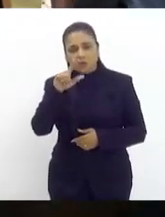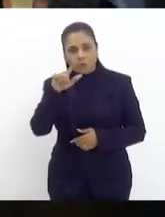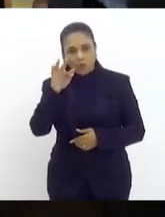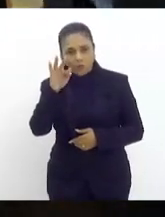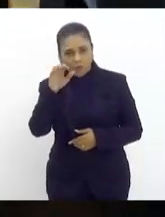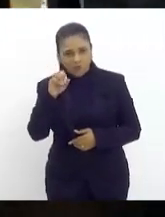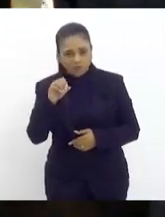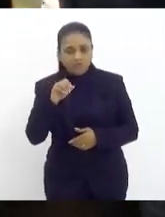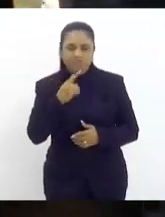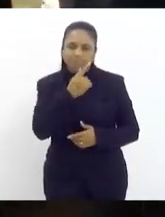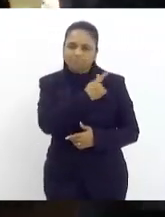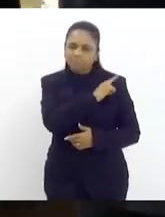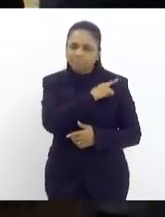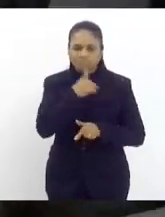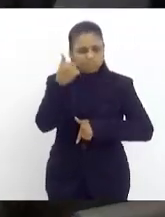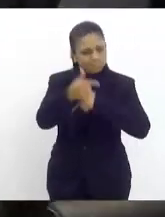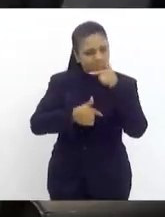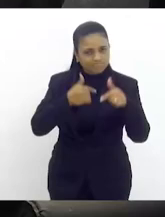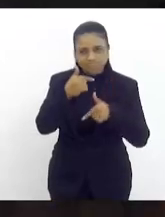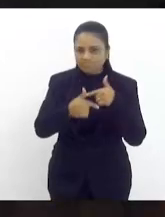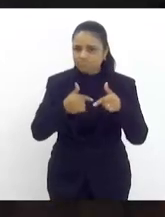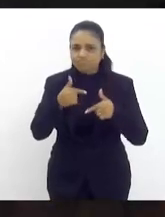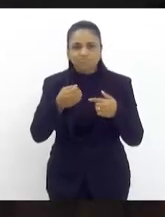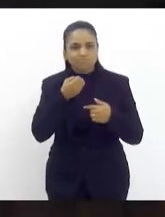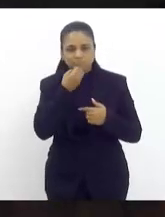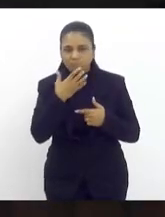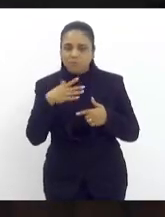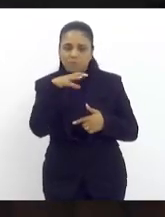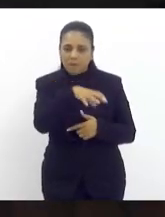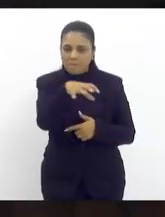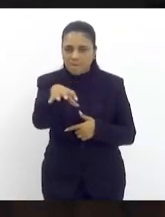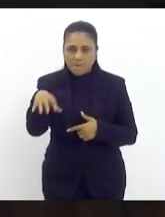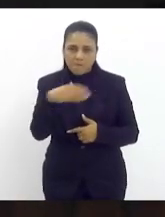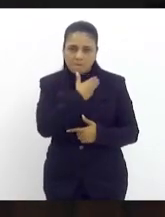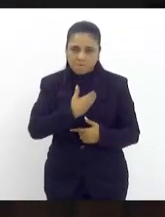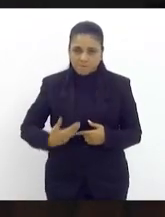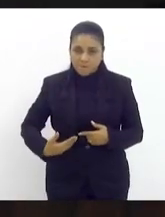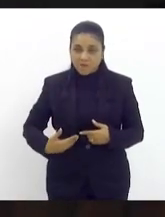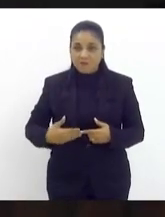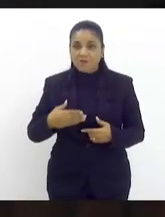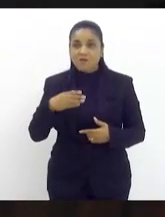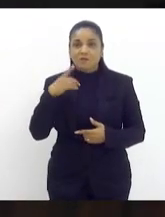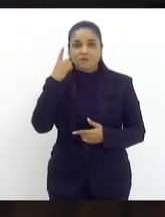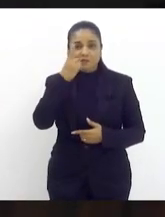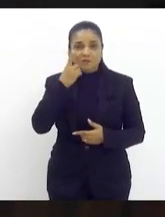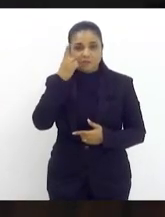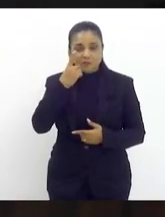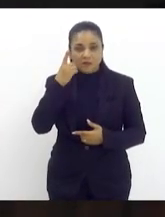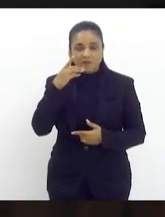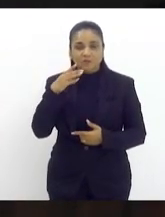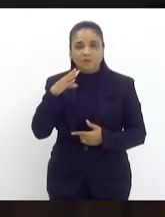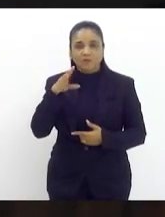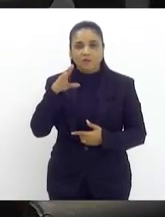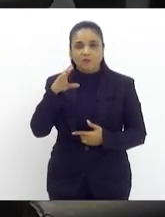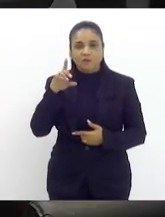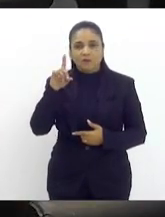todos os lugares do setor público que passou. Deputado Tia Ju, deputado Deodalto está fazendo sinal, está sem o áudio aí,